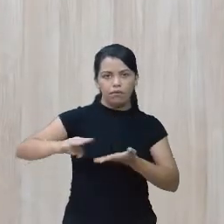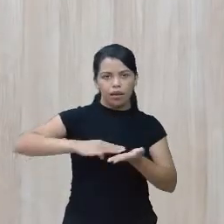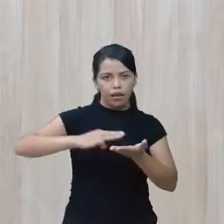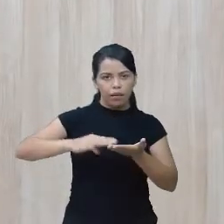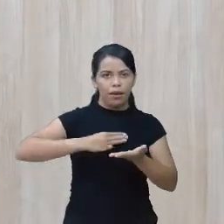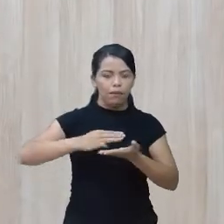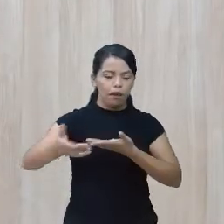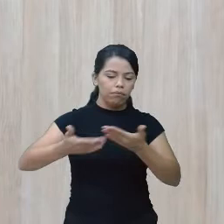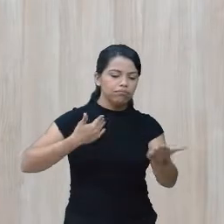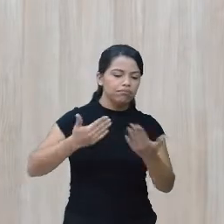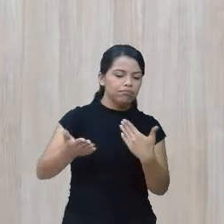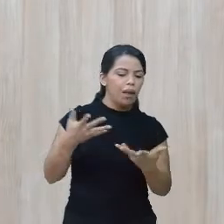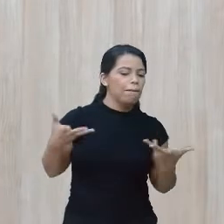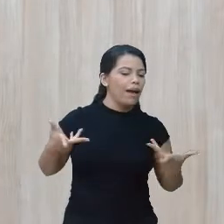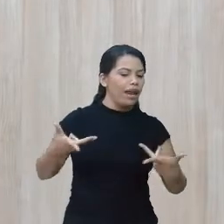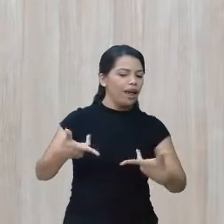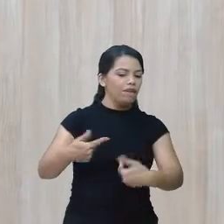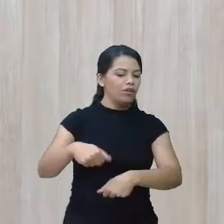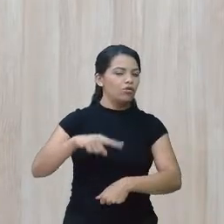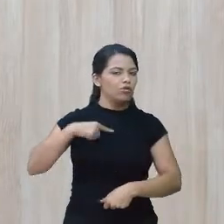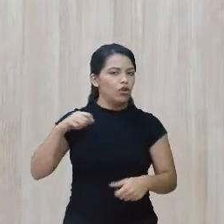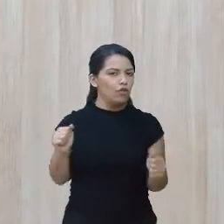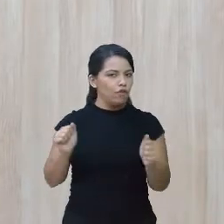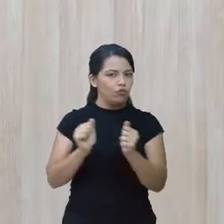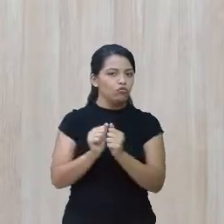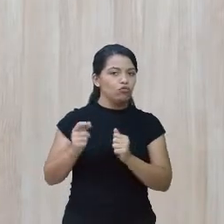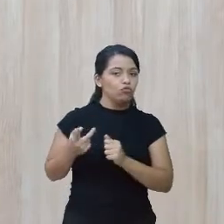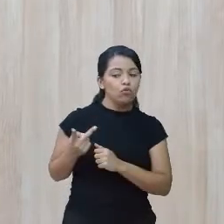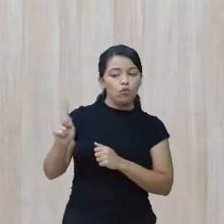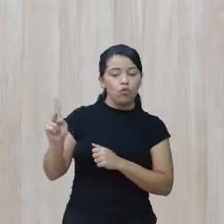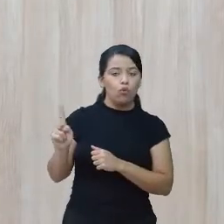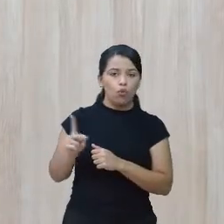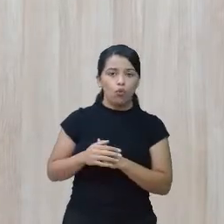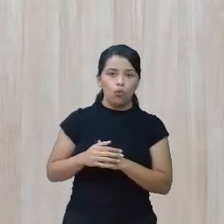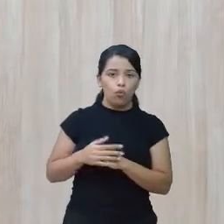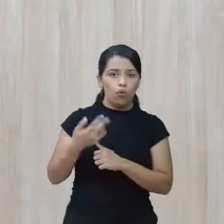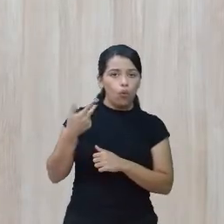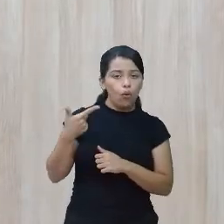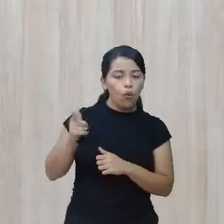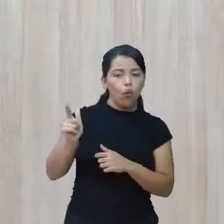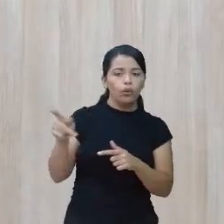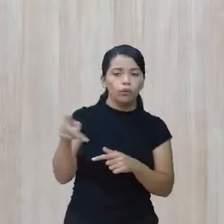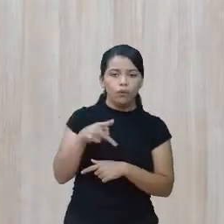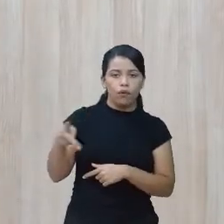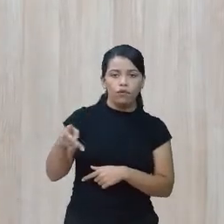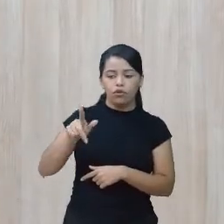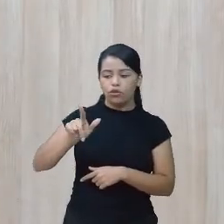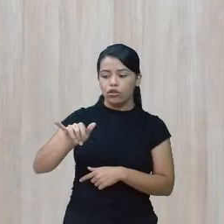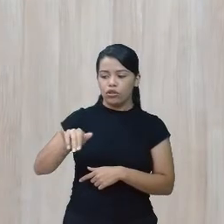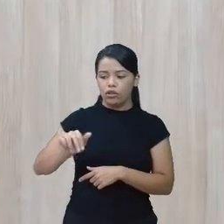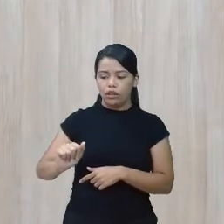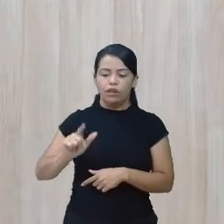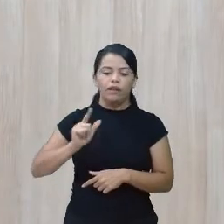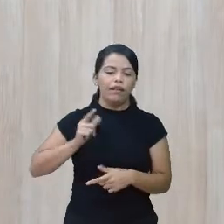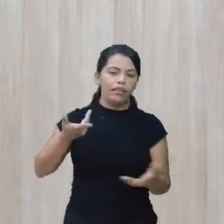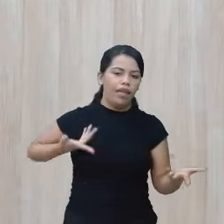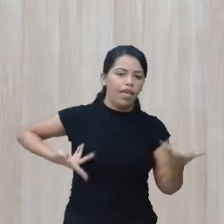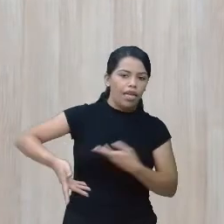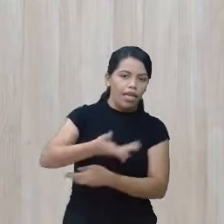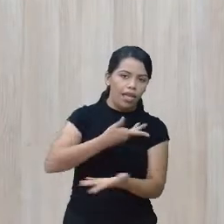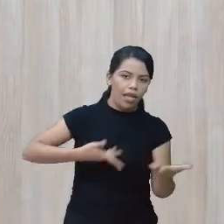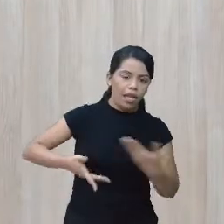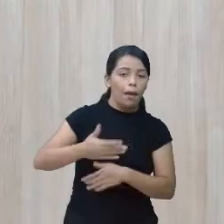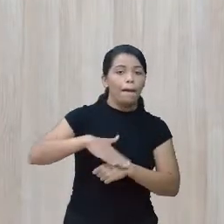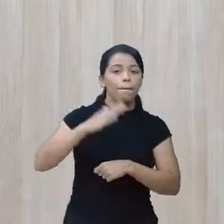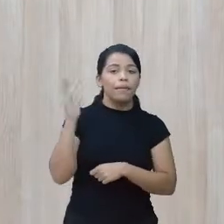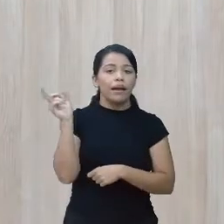gente vai ter a professora Gine aqui comigo, eu vou estar também nas aulas da professora Gine. Vai ser muito mais interessante as nossas aulas dessa